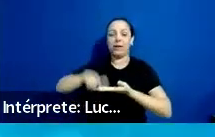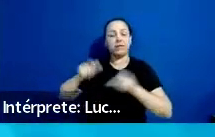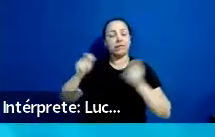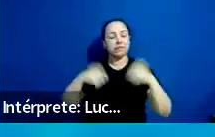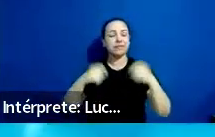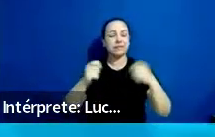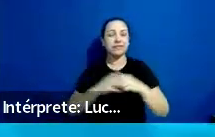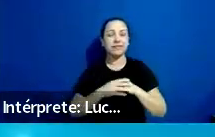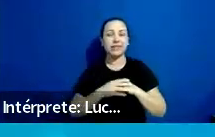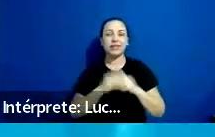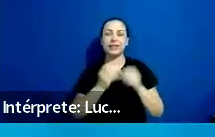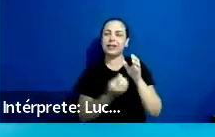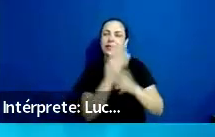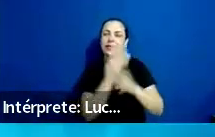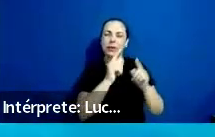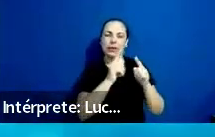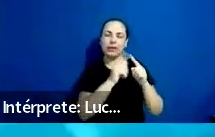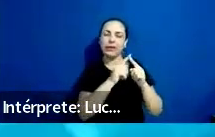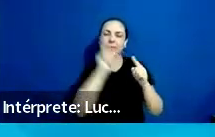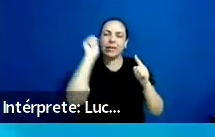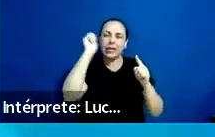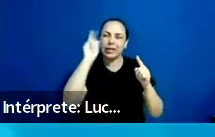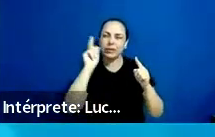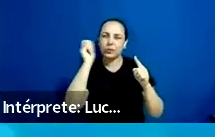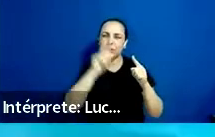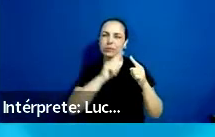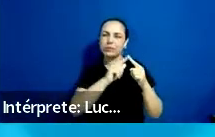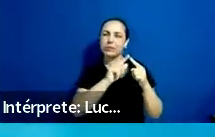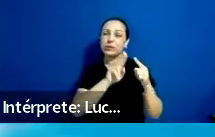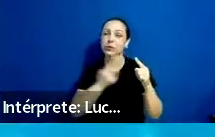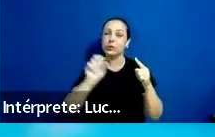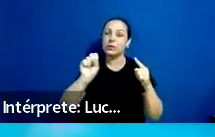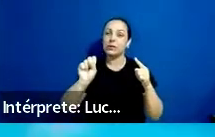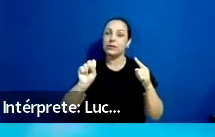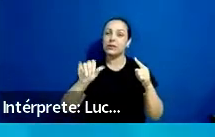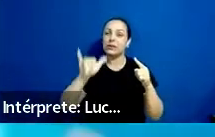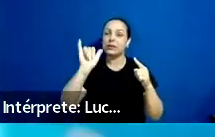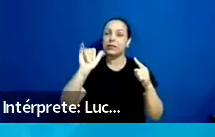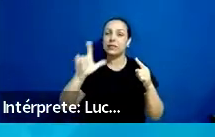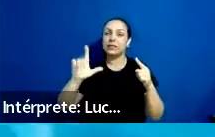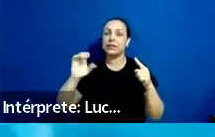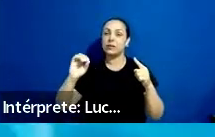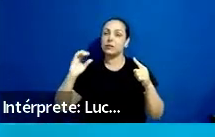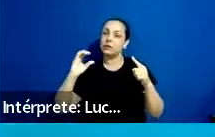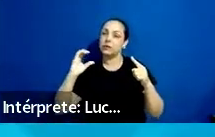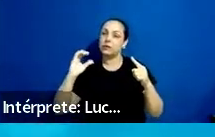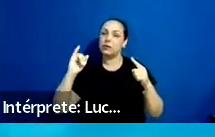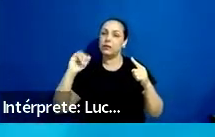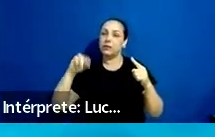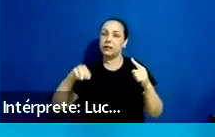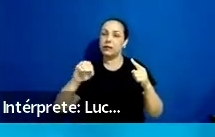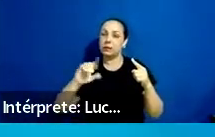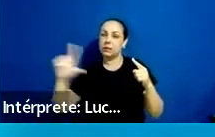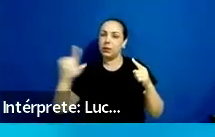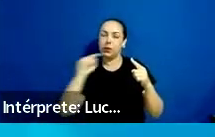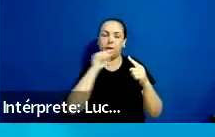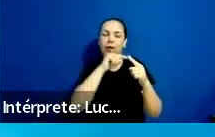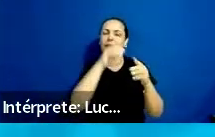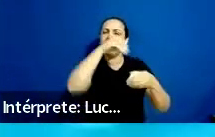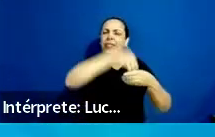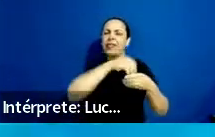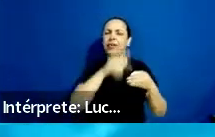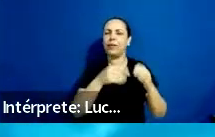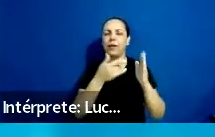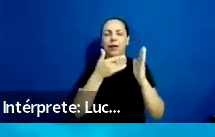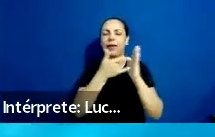pessoas, o Silocimol, um dispositivo que magnetiza a água que bebemos. Essa supermagnetização, gerada pelo Silocimol,